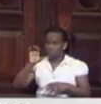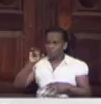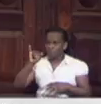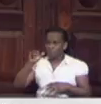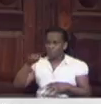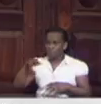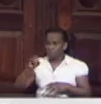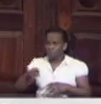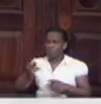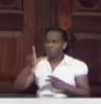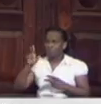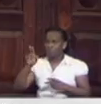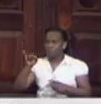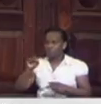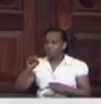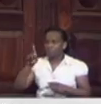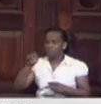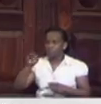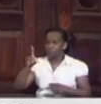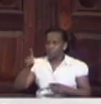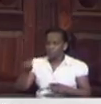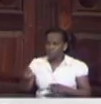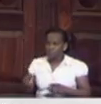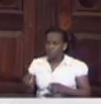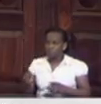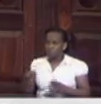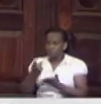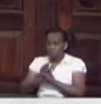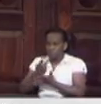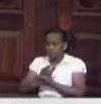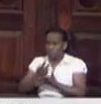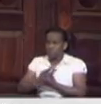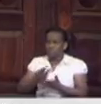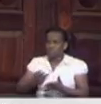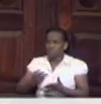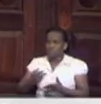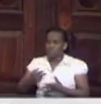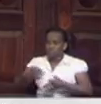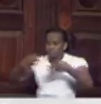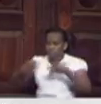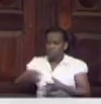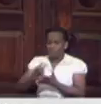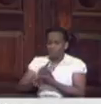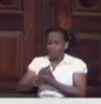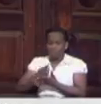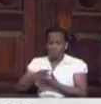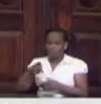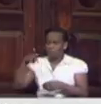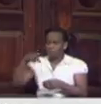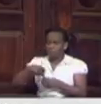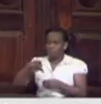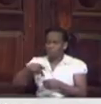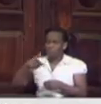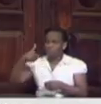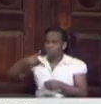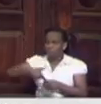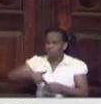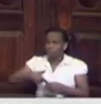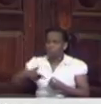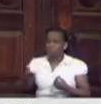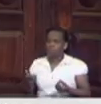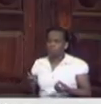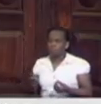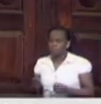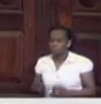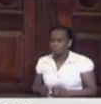Luiz Paulo, essa injustiça da questão do petróleo. O Rio é credor da